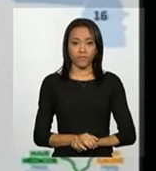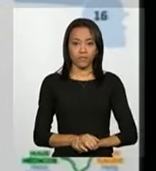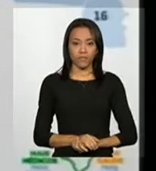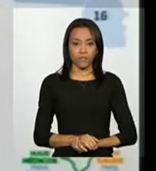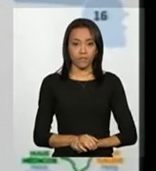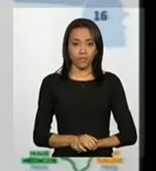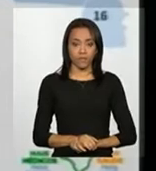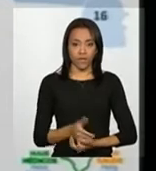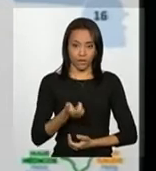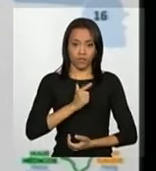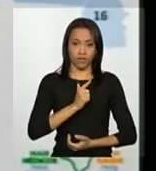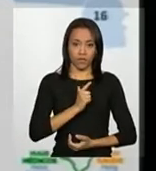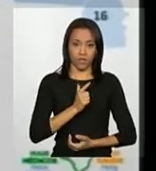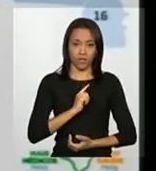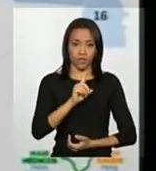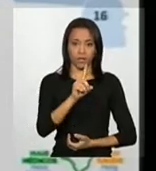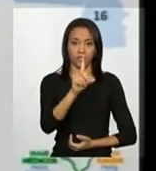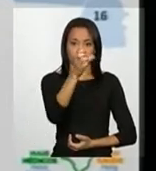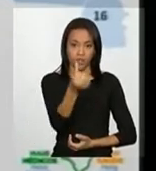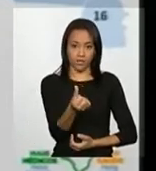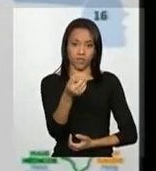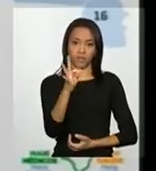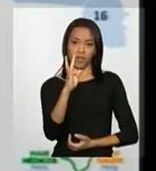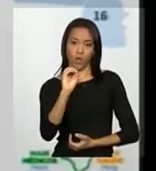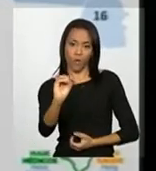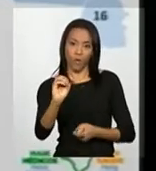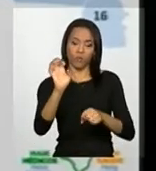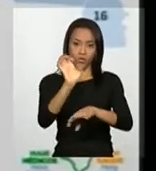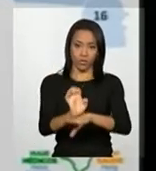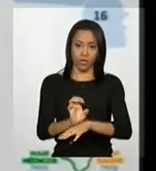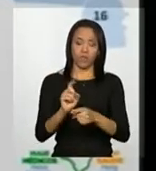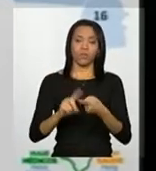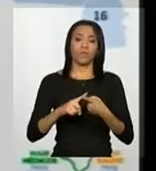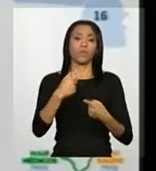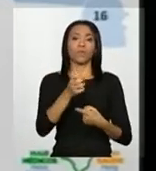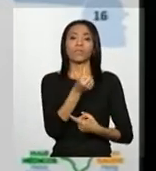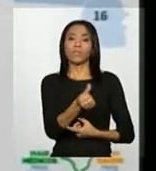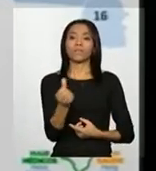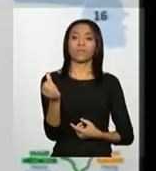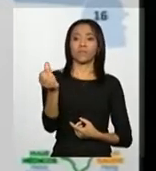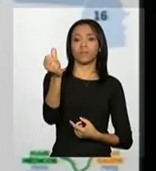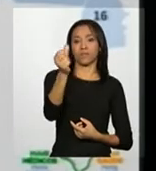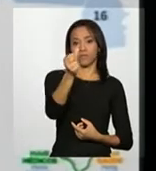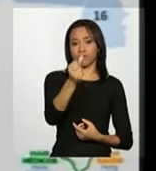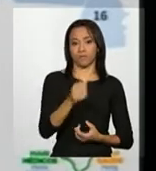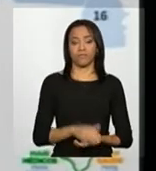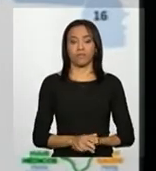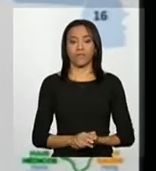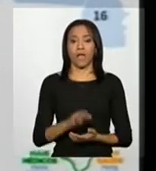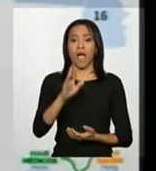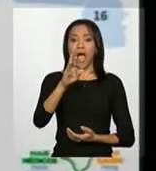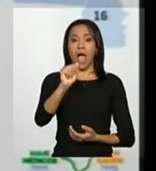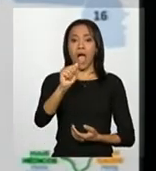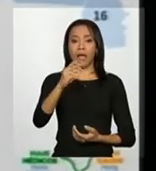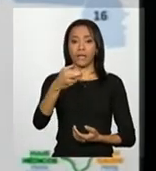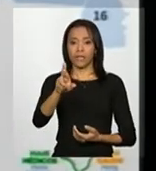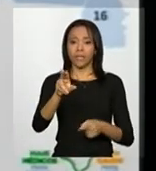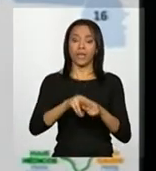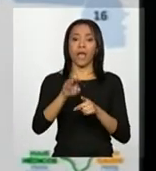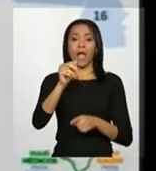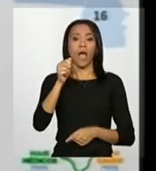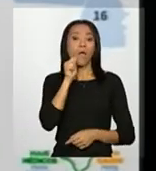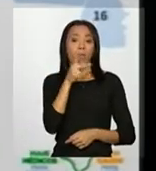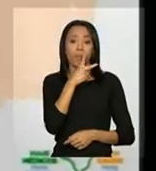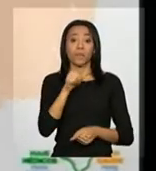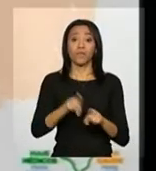essa lotação 16 no Tocantins e os outros com se se e se Acre Amapá e Roraima